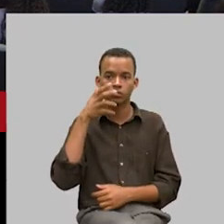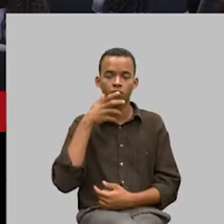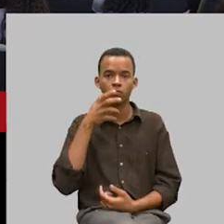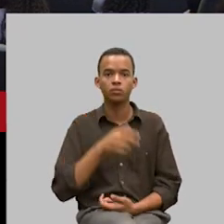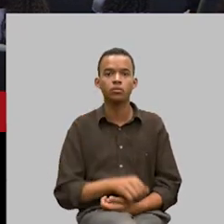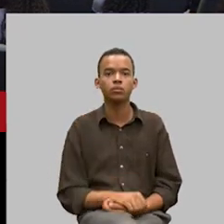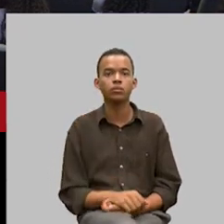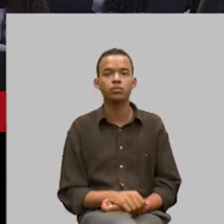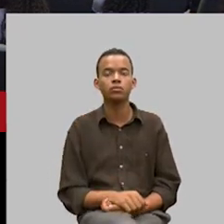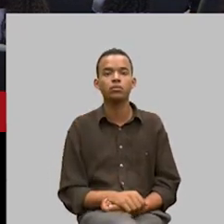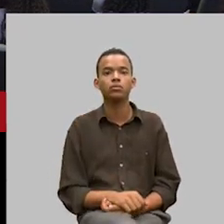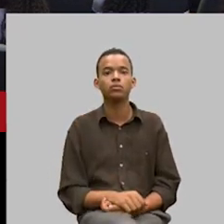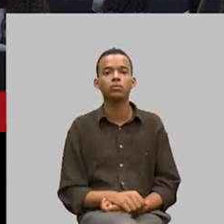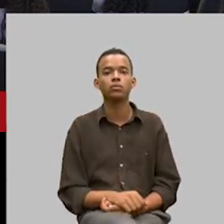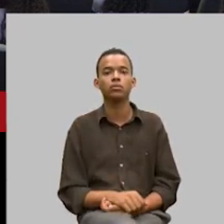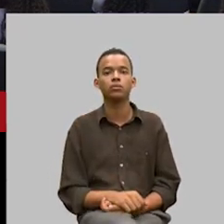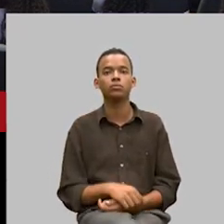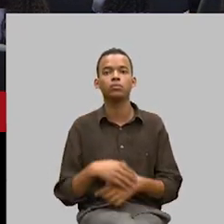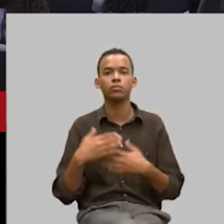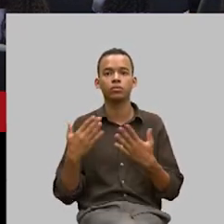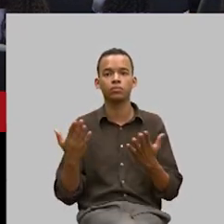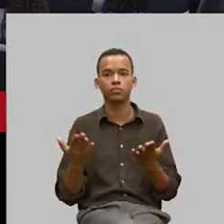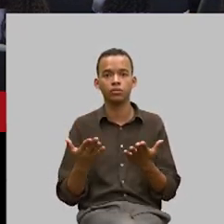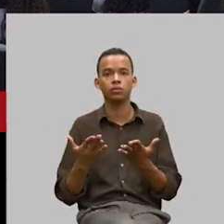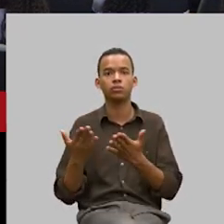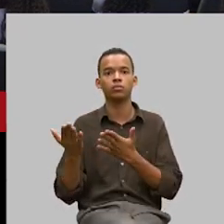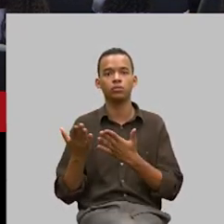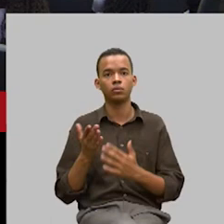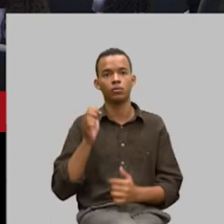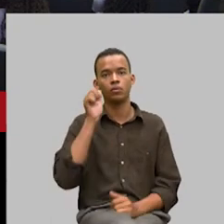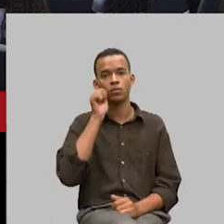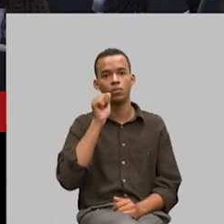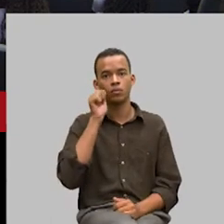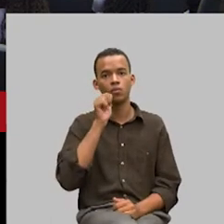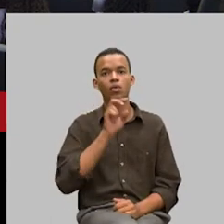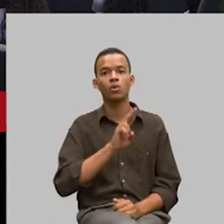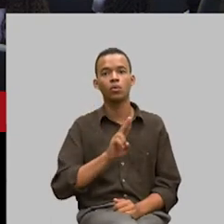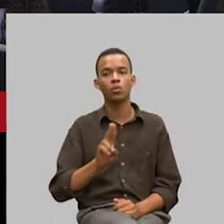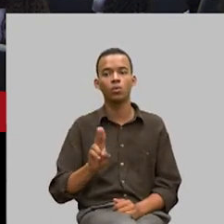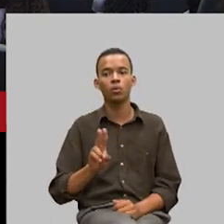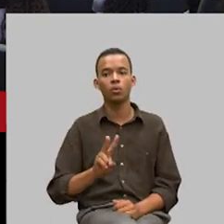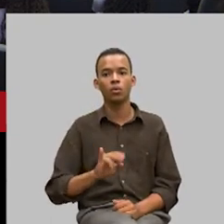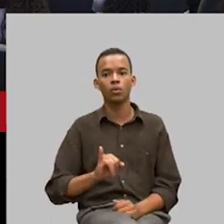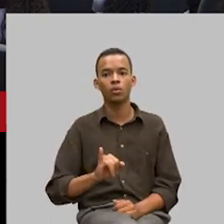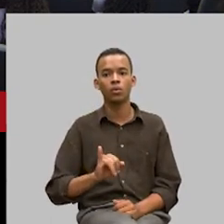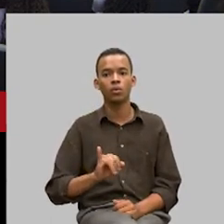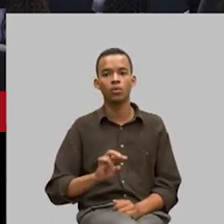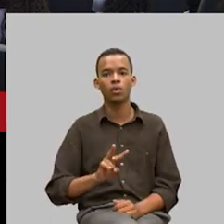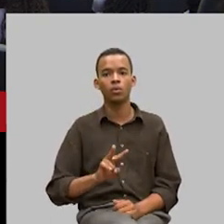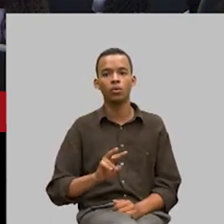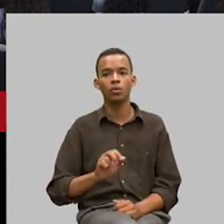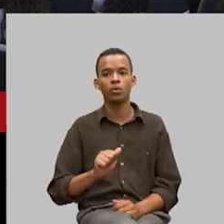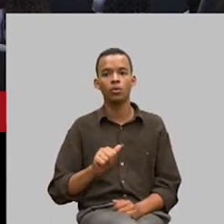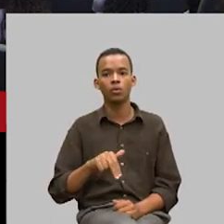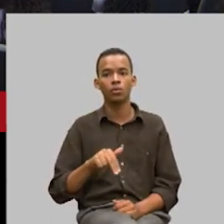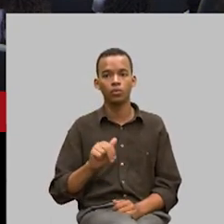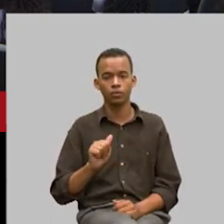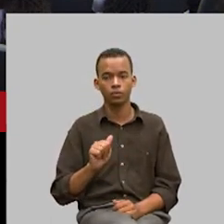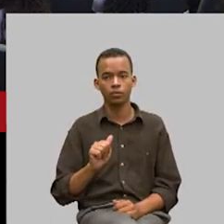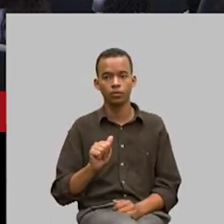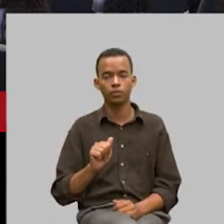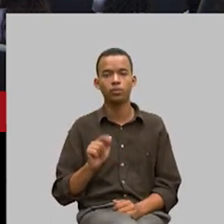ouvir passamos a palavra então paraa senhora Ivana Cristina lovo professora da Universidade Federal dos Vales de quetin em